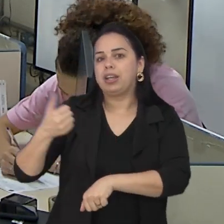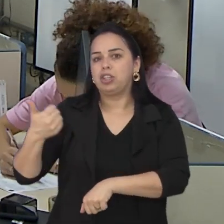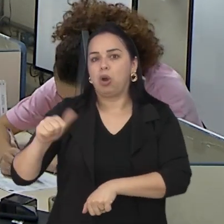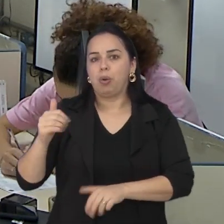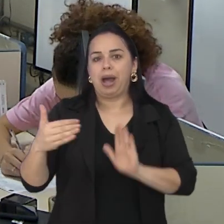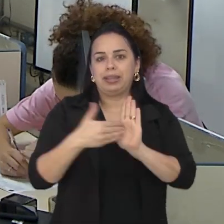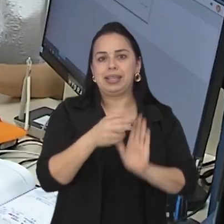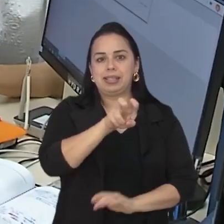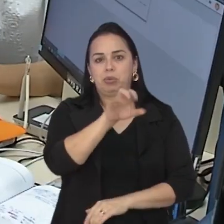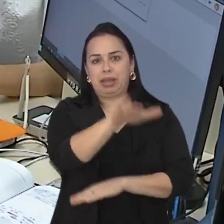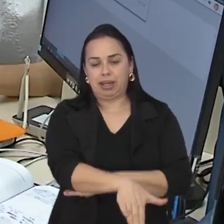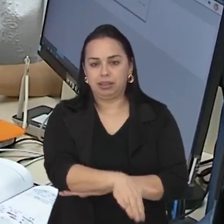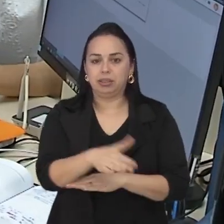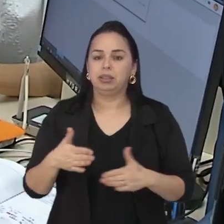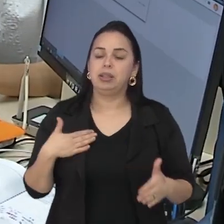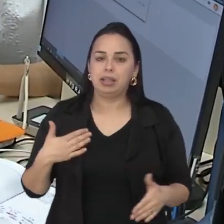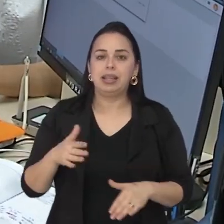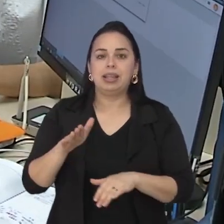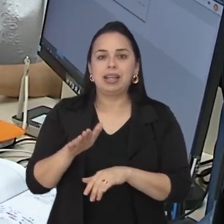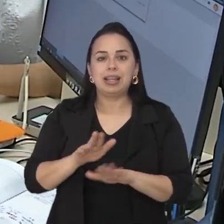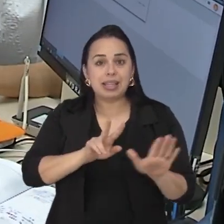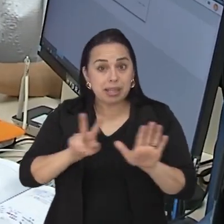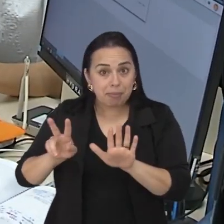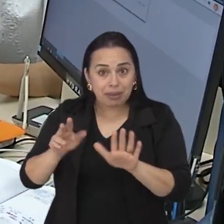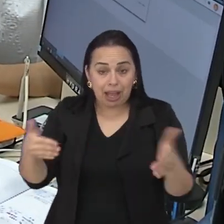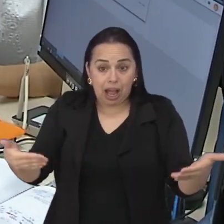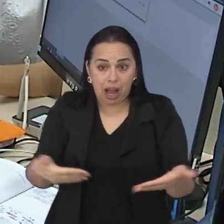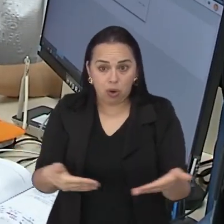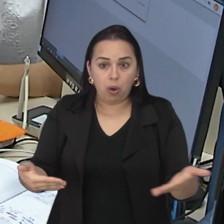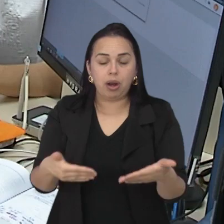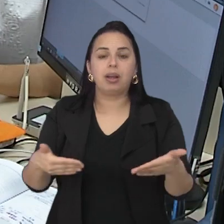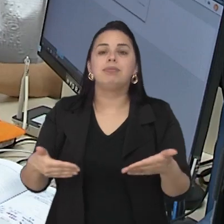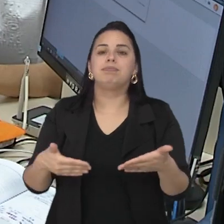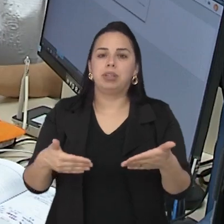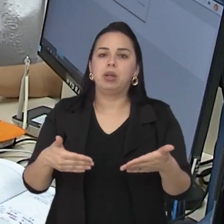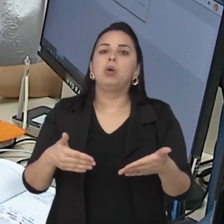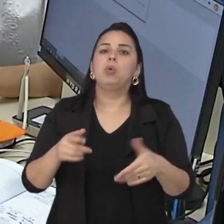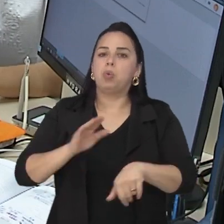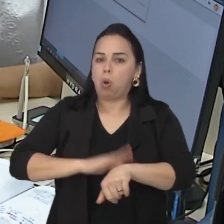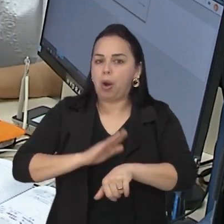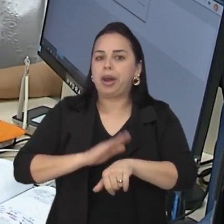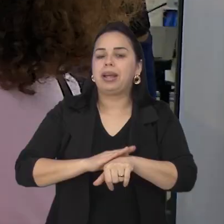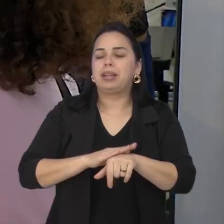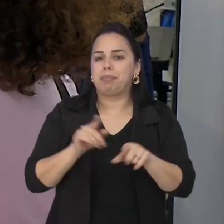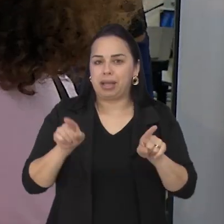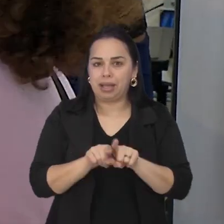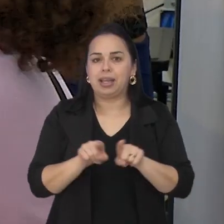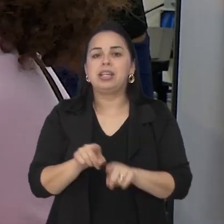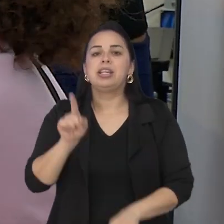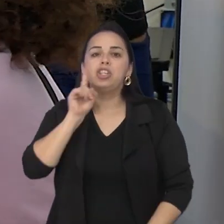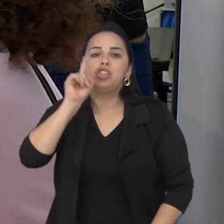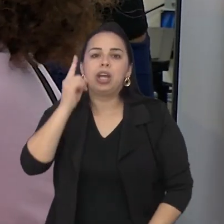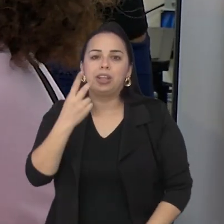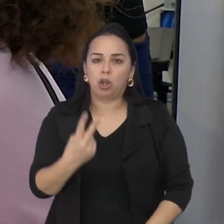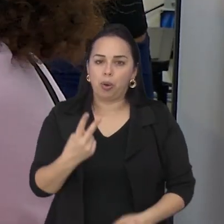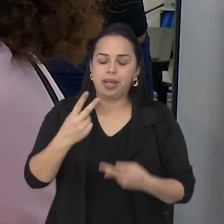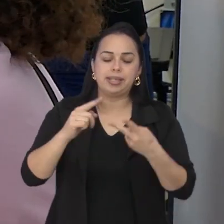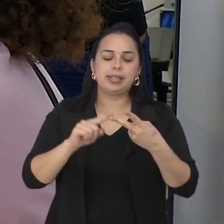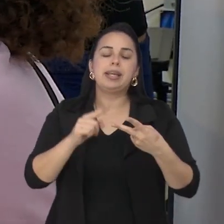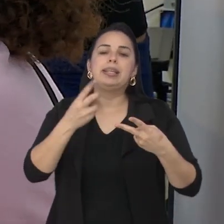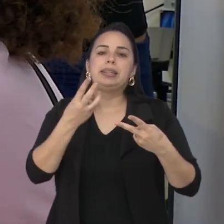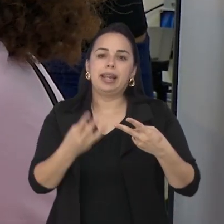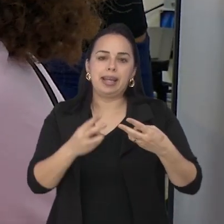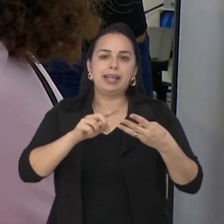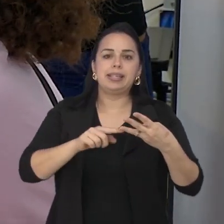até as 17 horas. Na semana antes do prazo final, o horário de atendimento também será estendido. Nos dias 2,